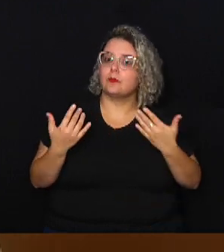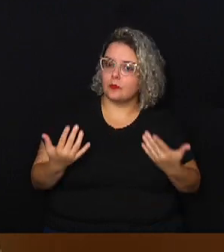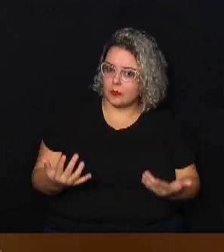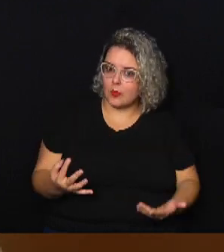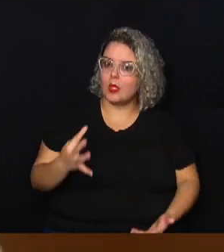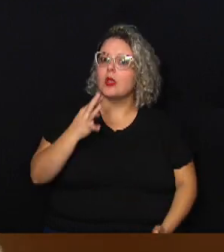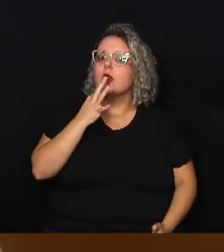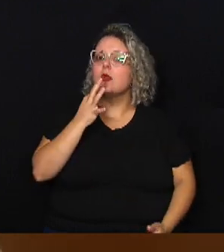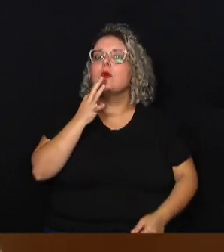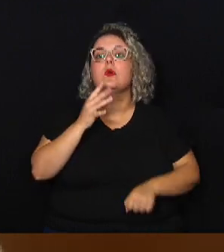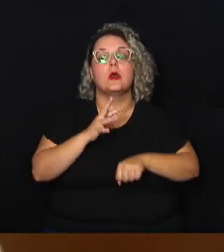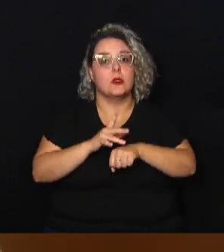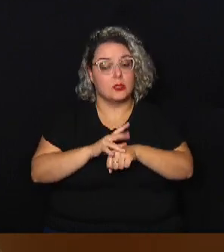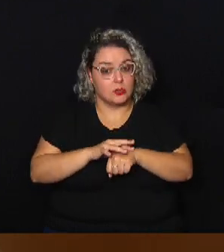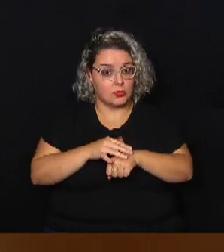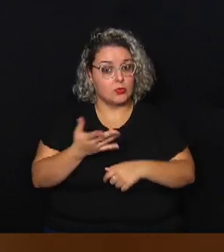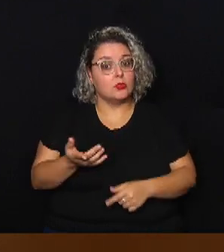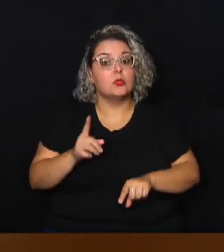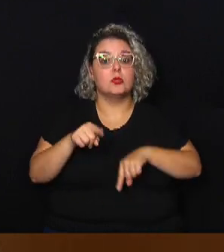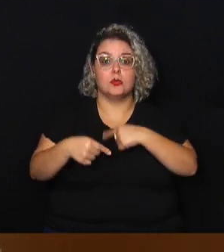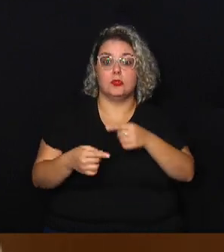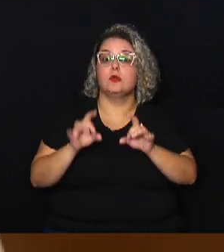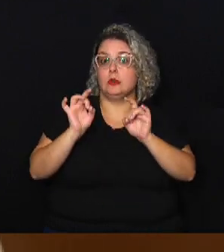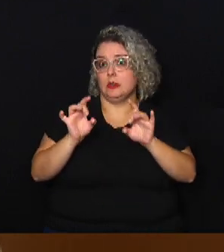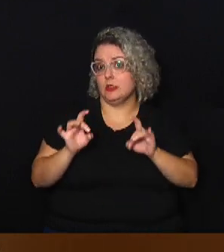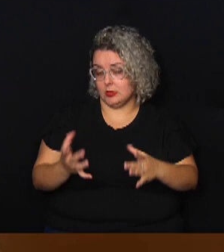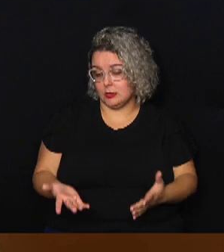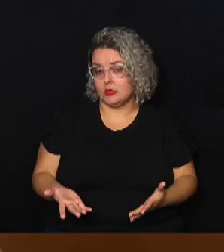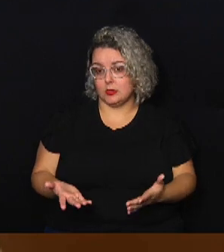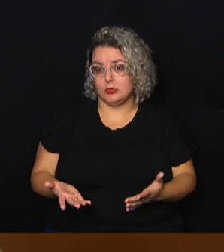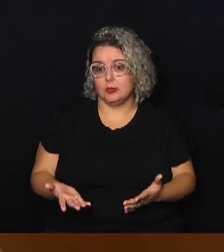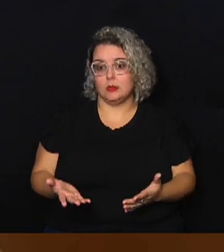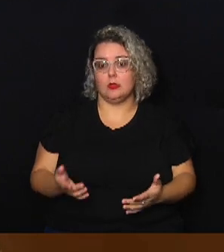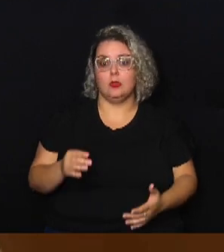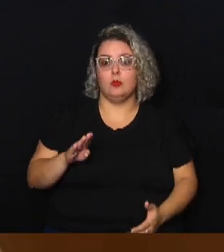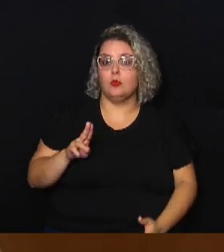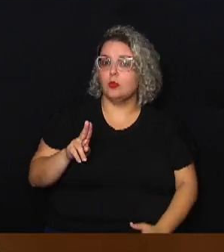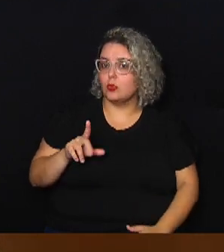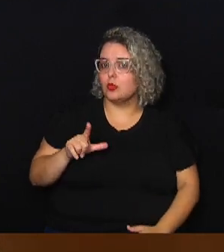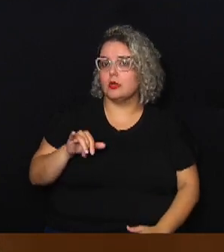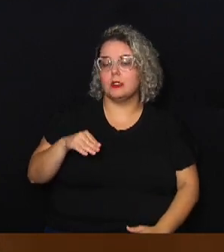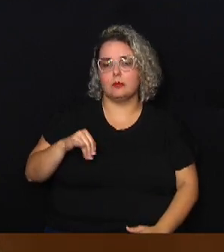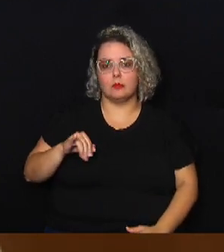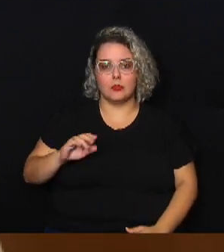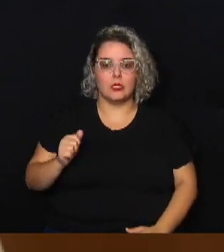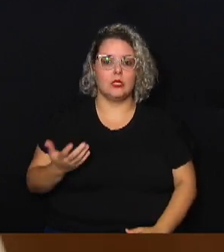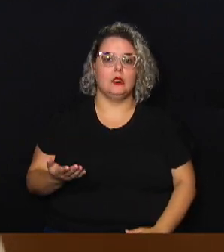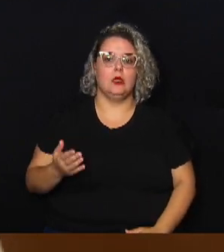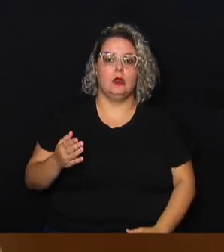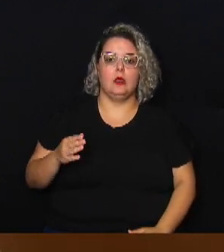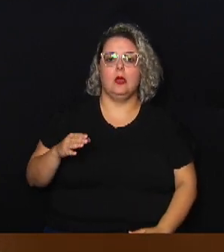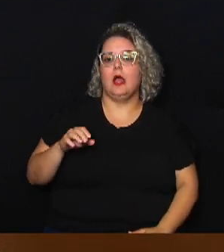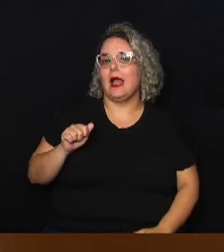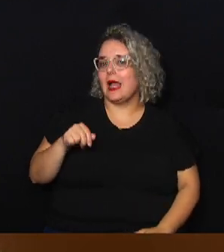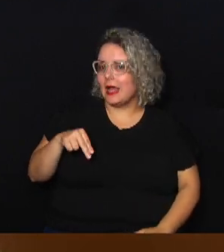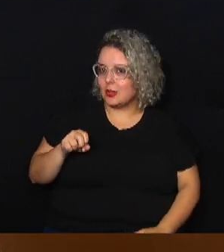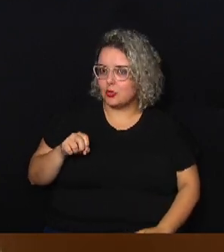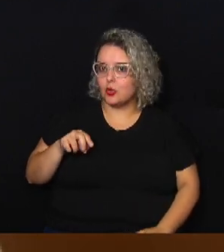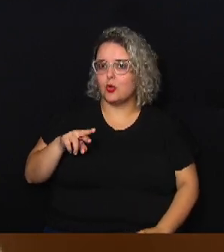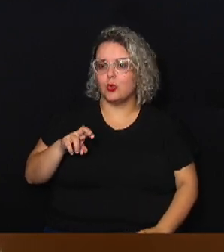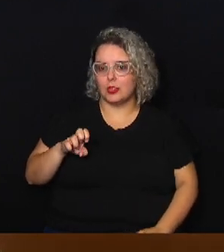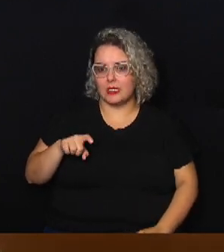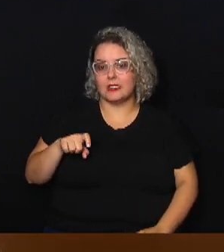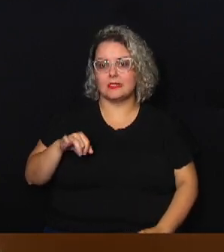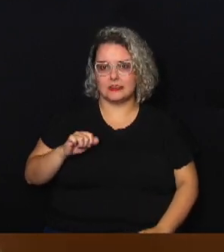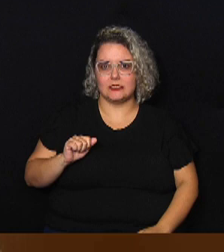doenças assim, né, em outras especialidades, né, bulimia, anorexia, que a paciente ela se enxerga